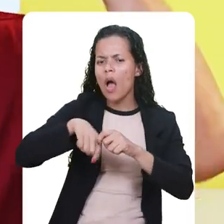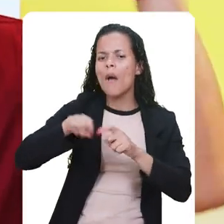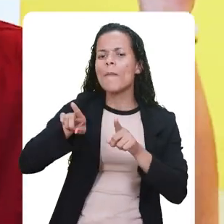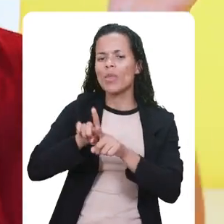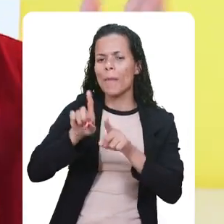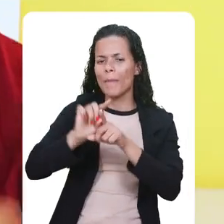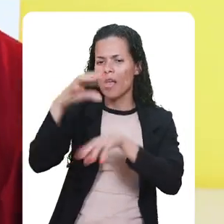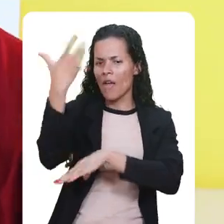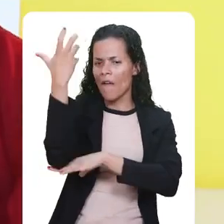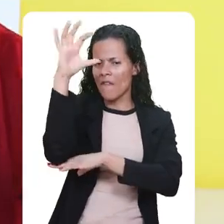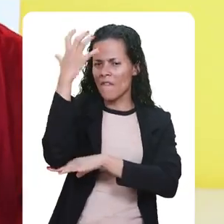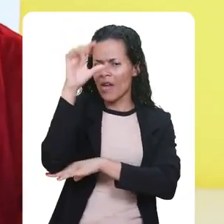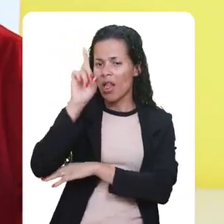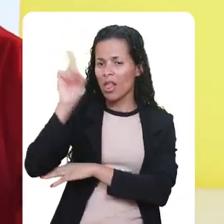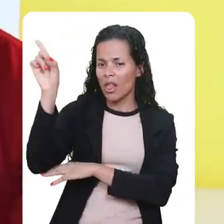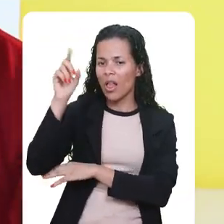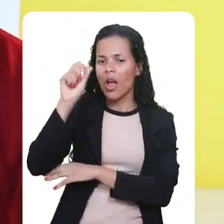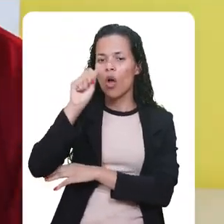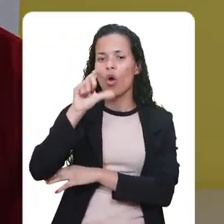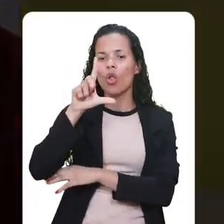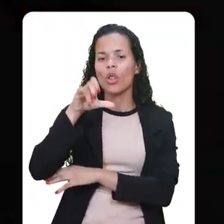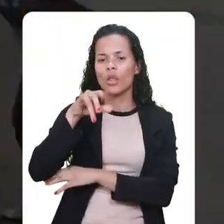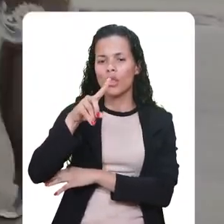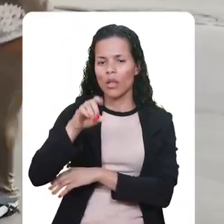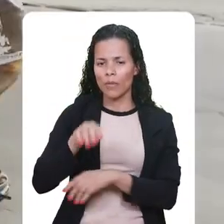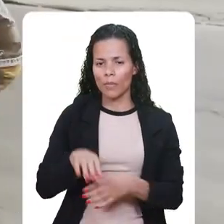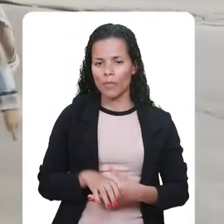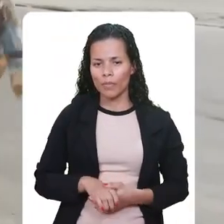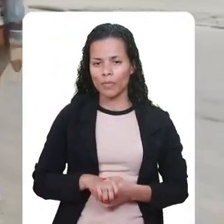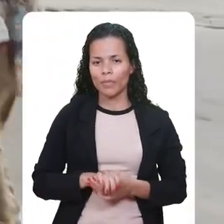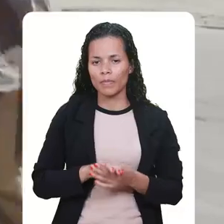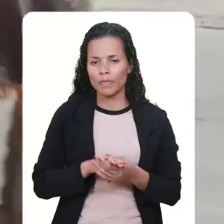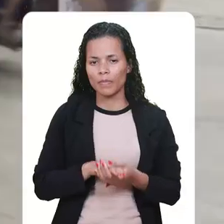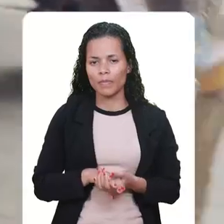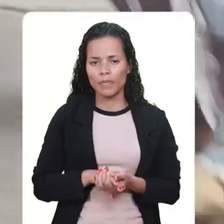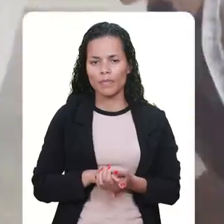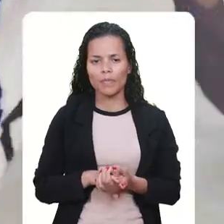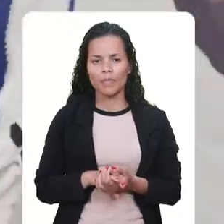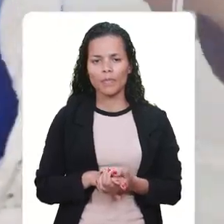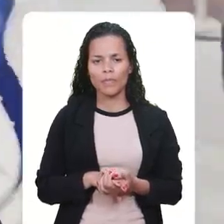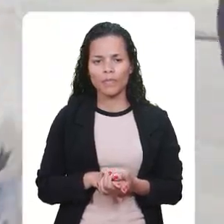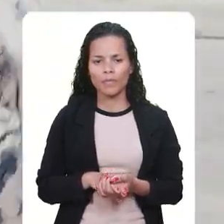a pitombeira mexe no Recife, lá em Olinda.